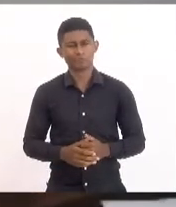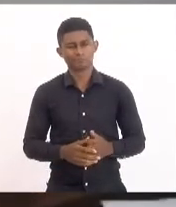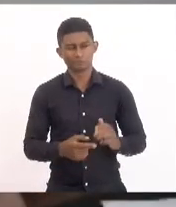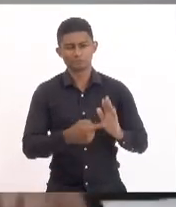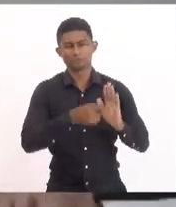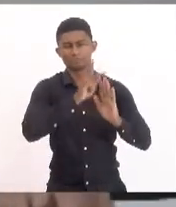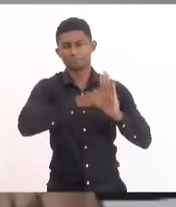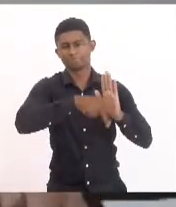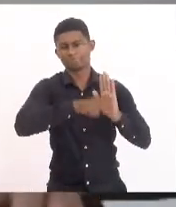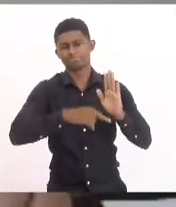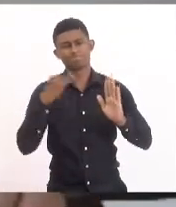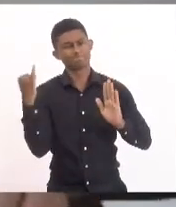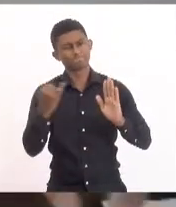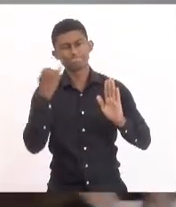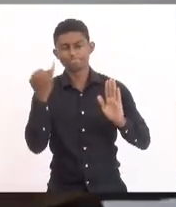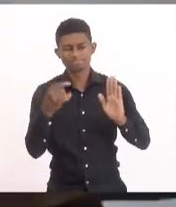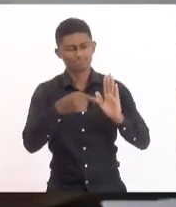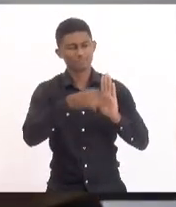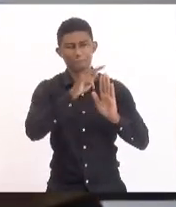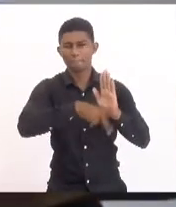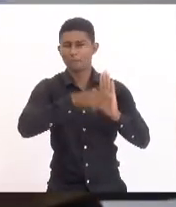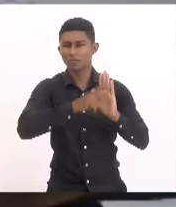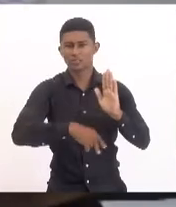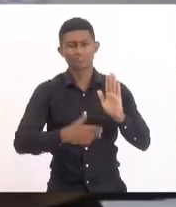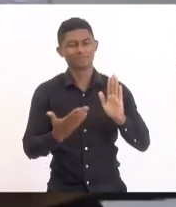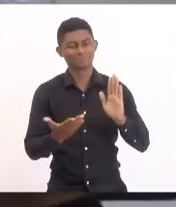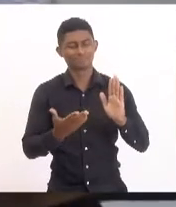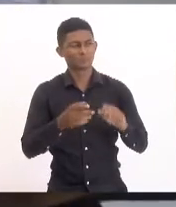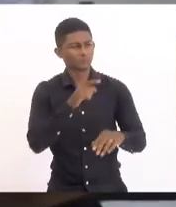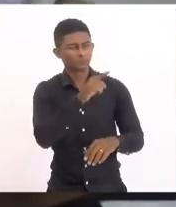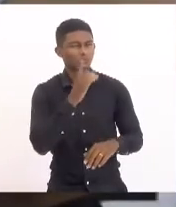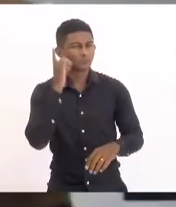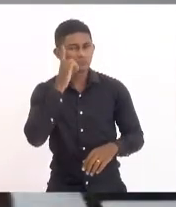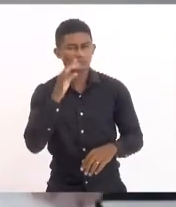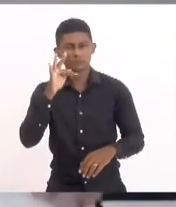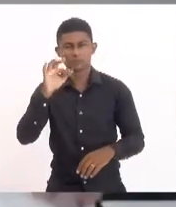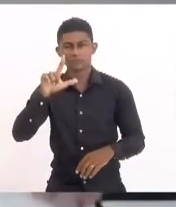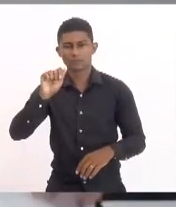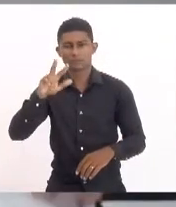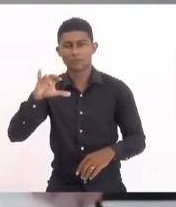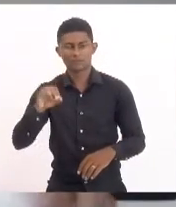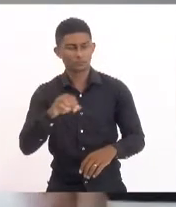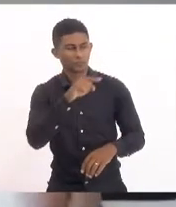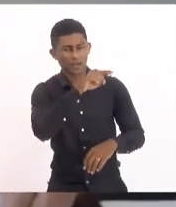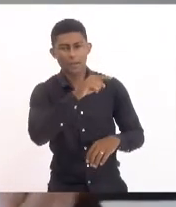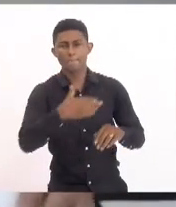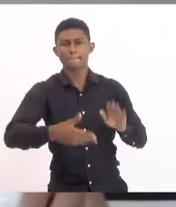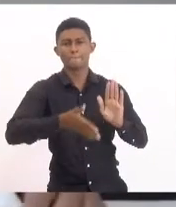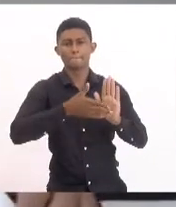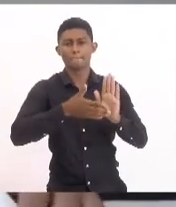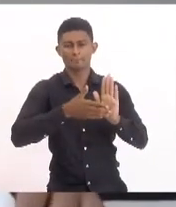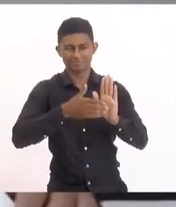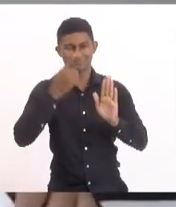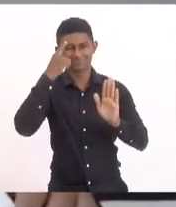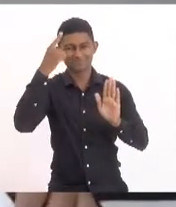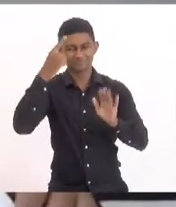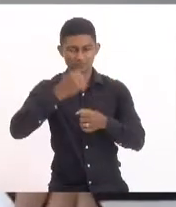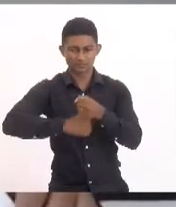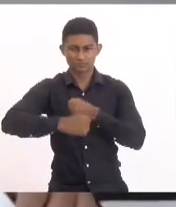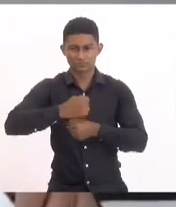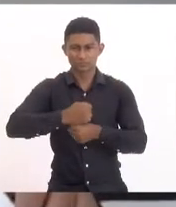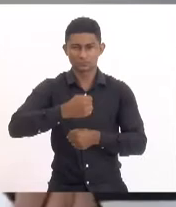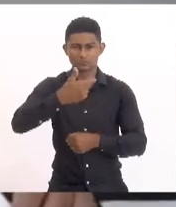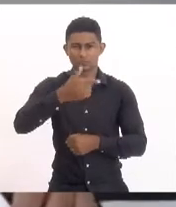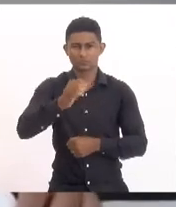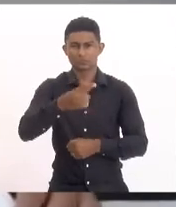iniciativa do deputado Flávio Serafini quando propôs esse projeto no início de 2021, salvo